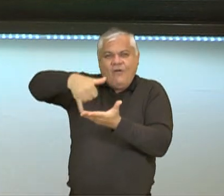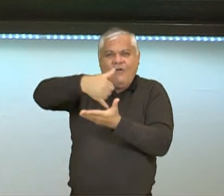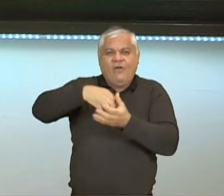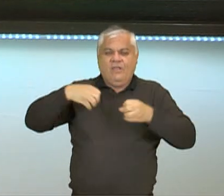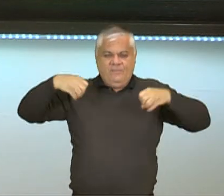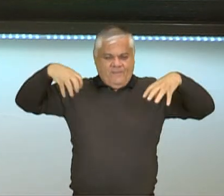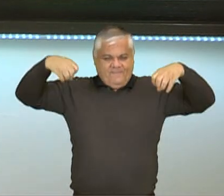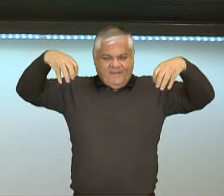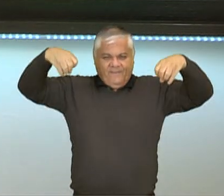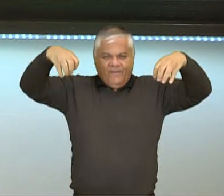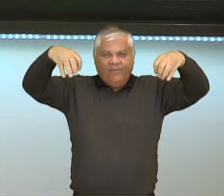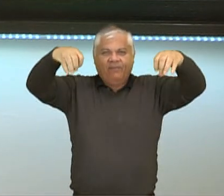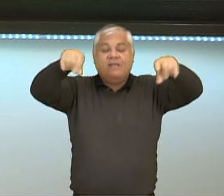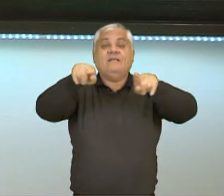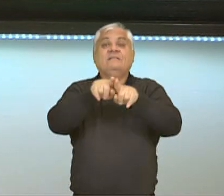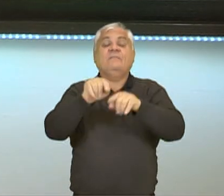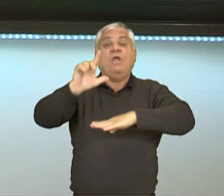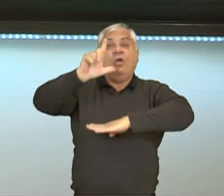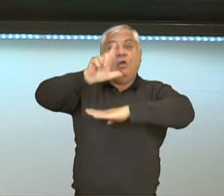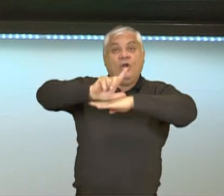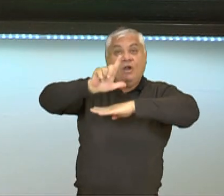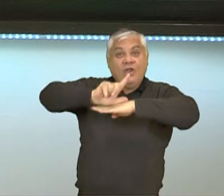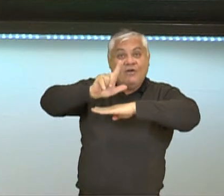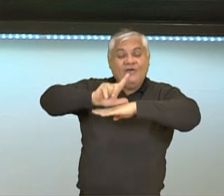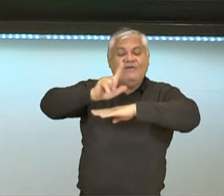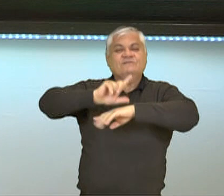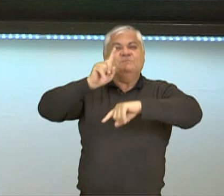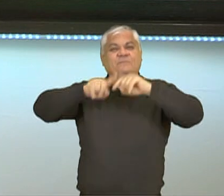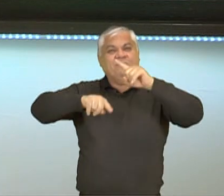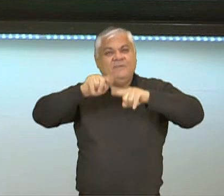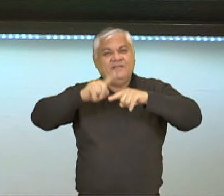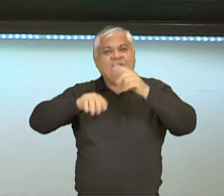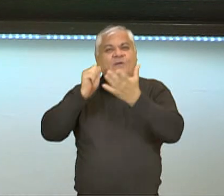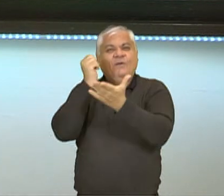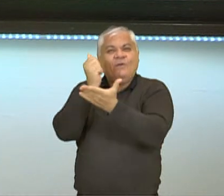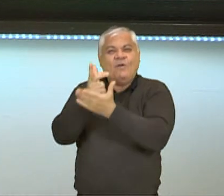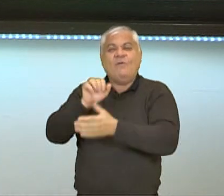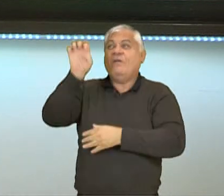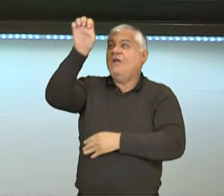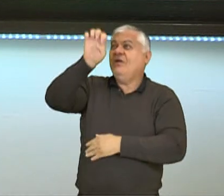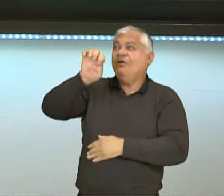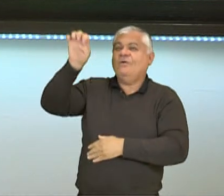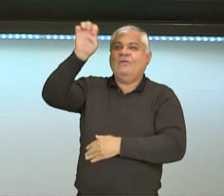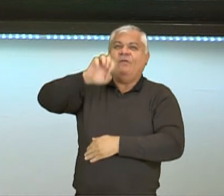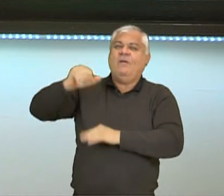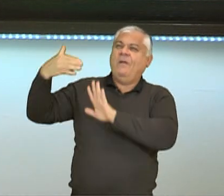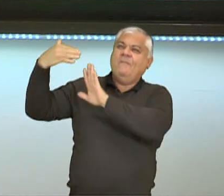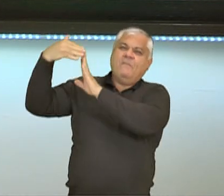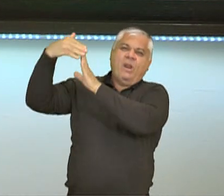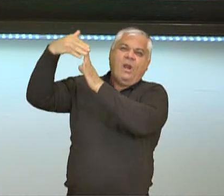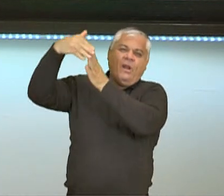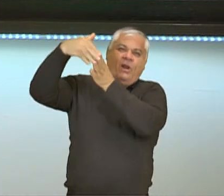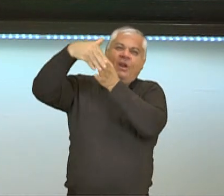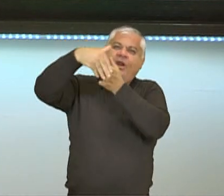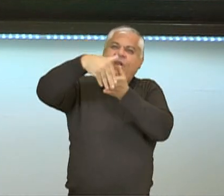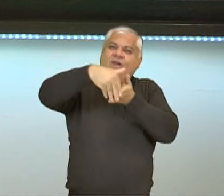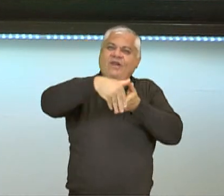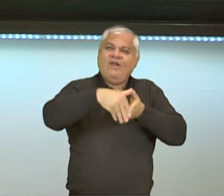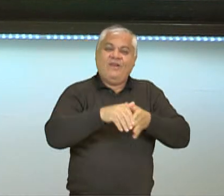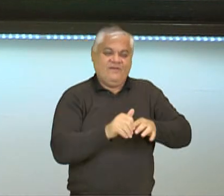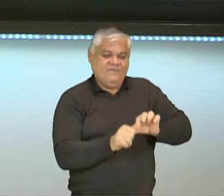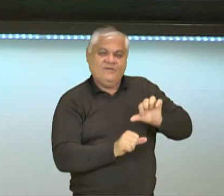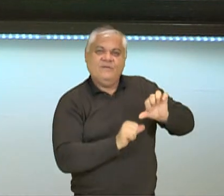várias lojas, né, vão vir a ideia de produtos vindo da Europa. Isso tudo vai acabar transformando